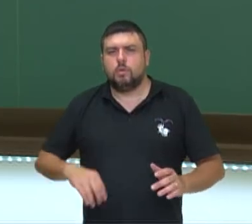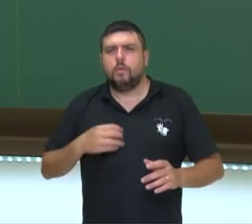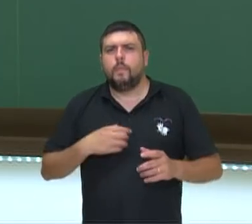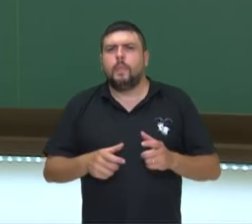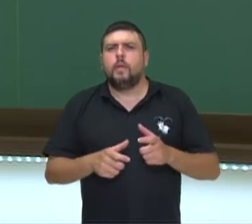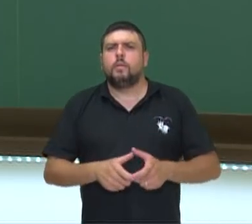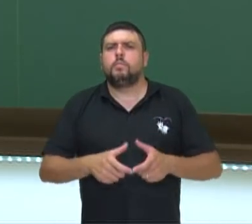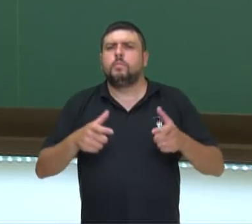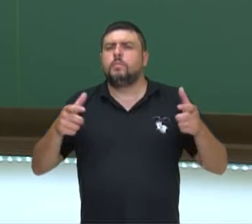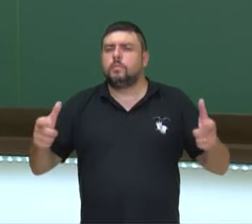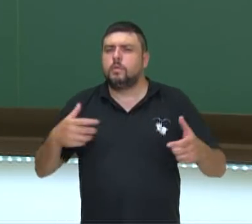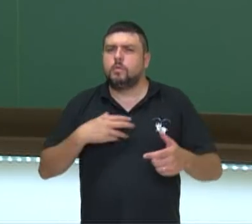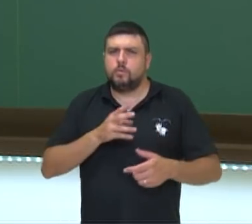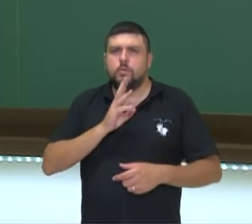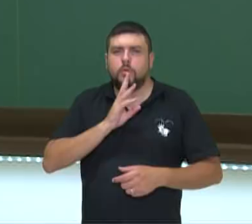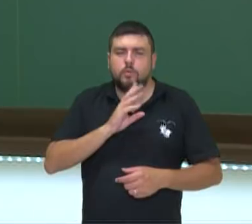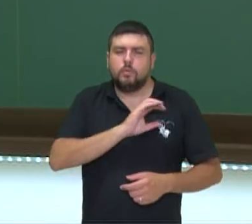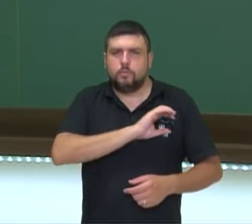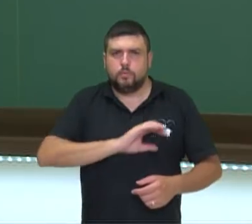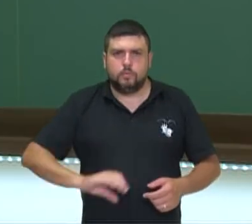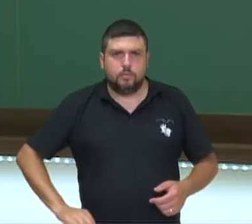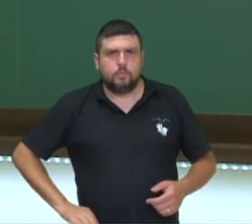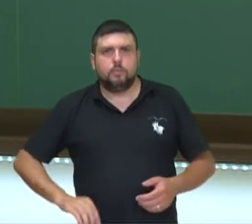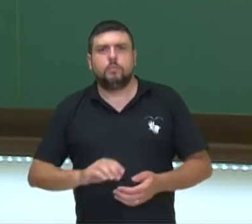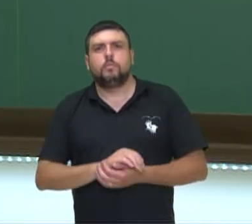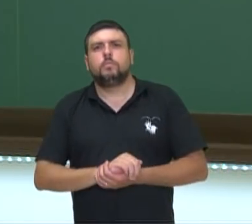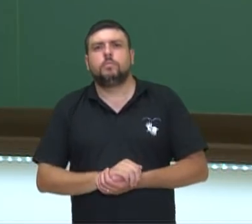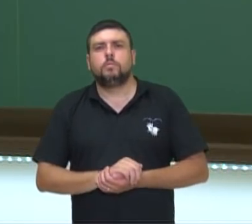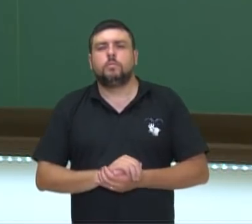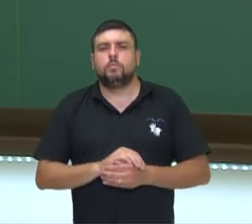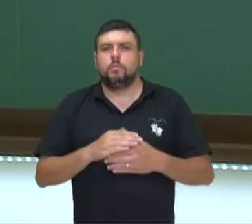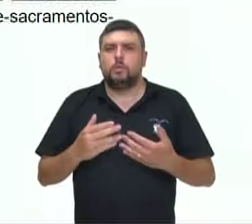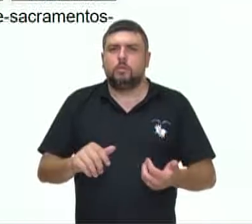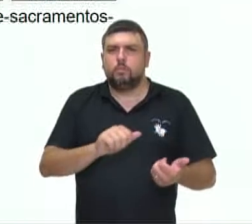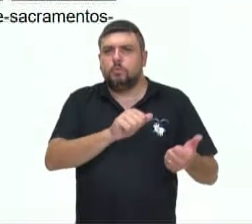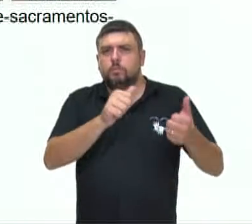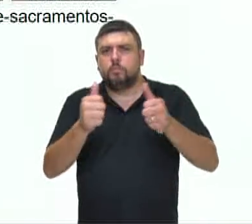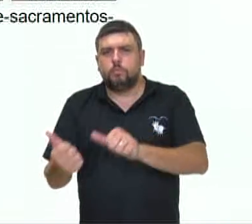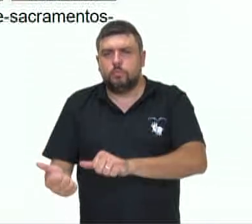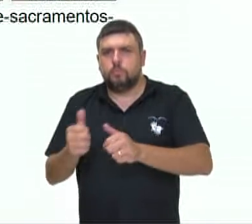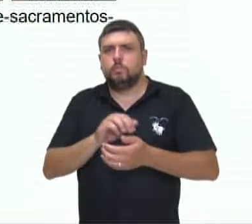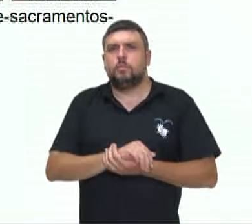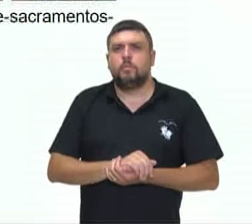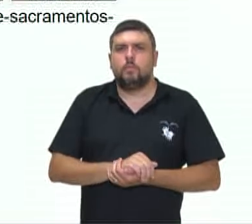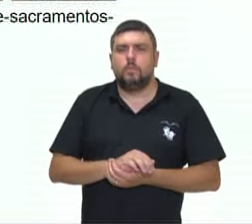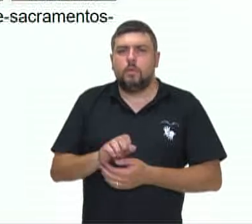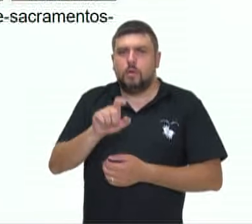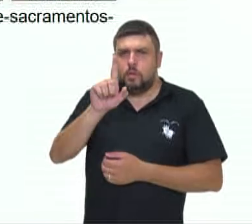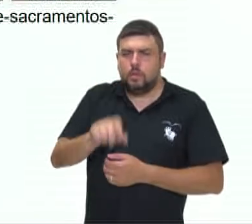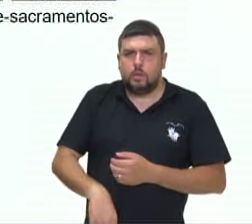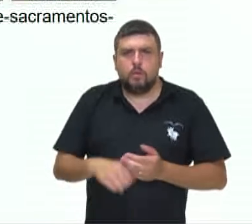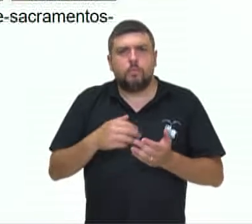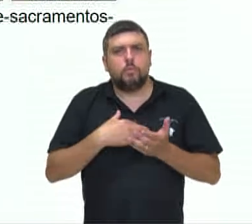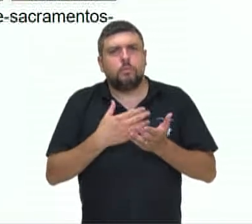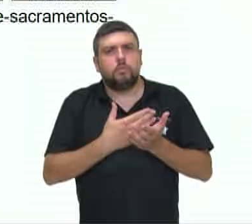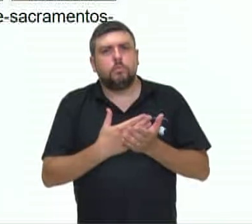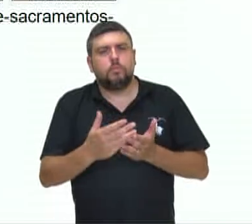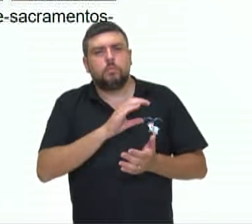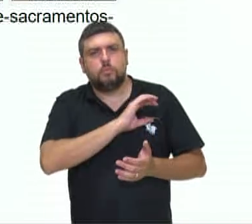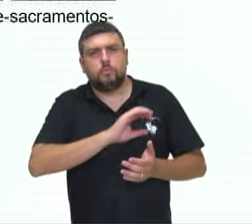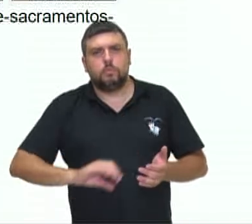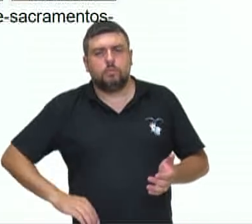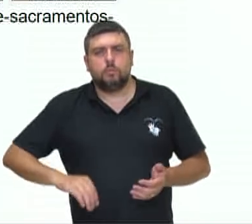familiarizada com os rituais cristãos. Então, o batismo é um ritual de iniciação no cristianismo. Para